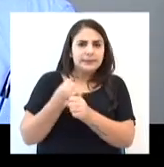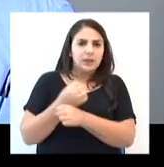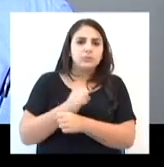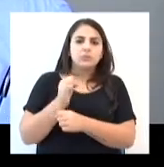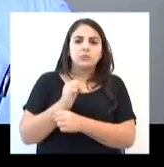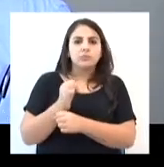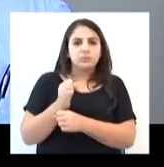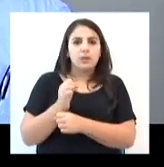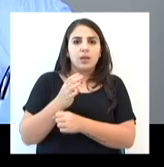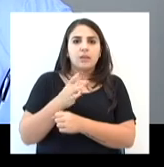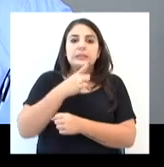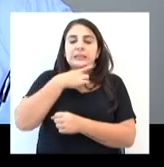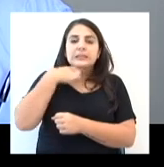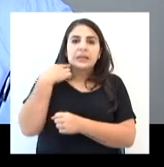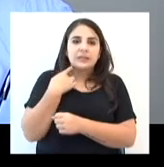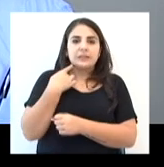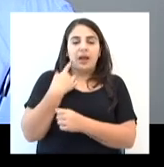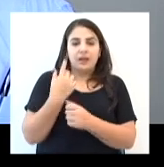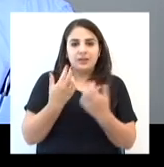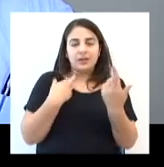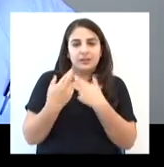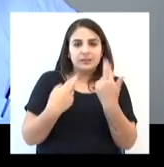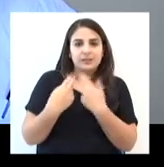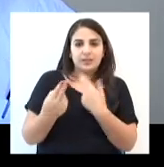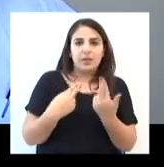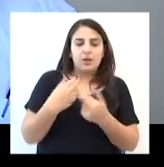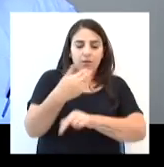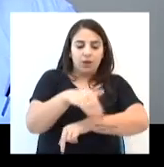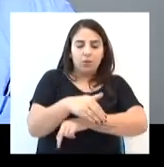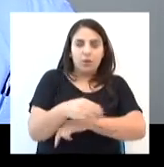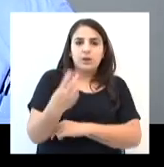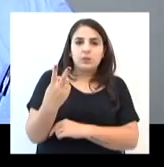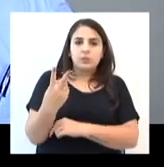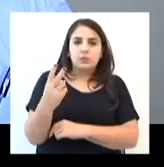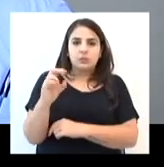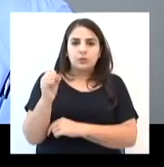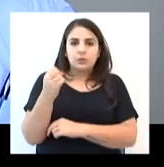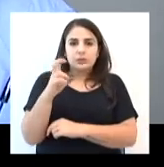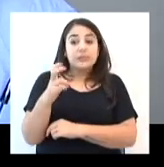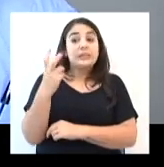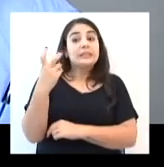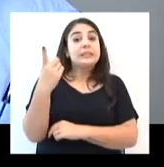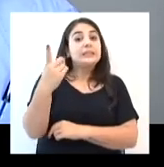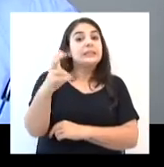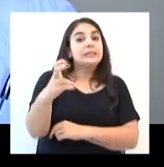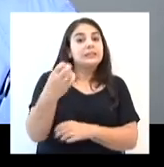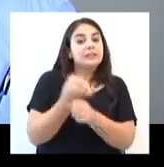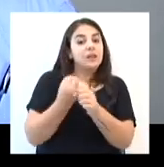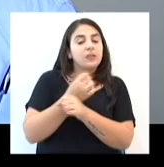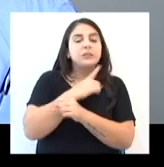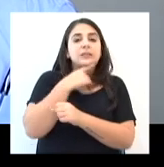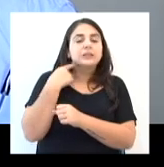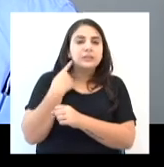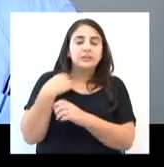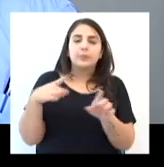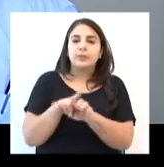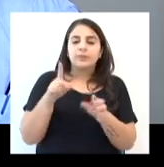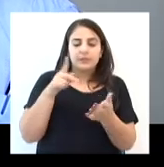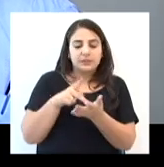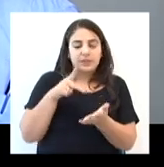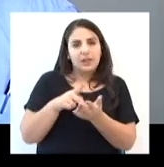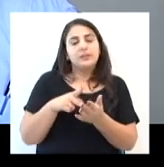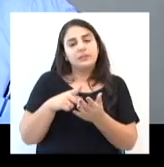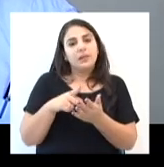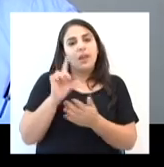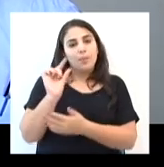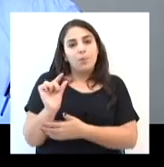com a questão da BR-285, ali próximo à universidade, próximo ao trevo, enfim, 15 anos atrasado. Então, na verdade, praticamente